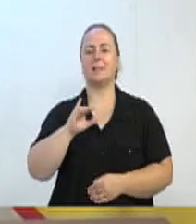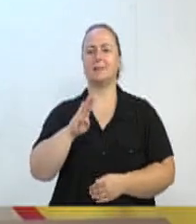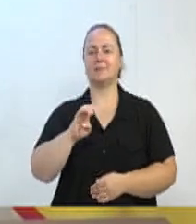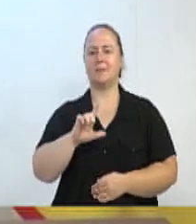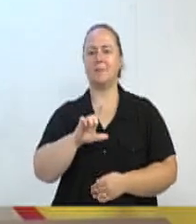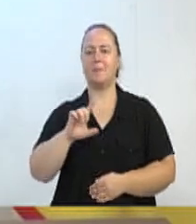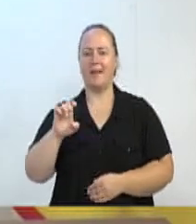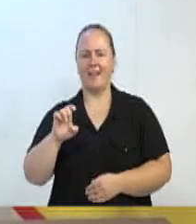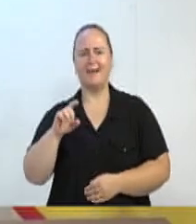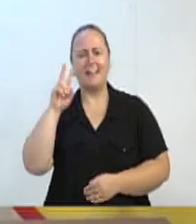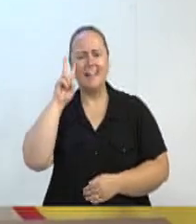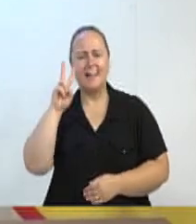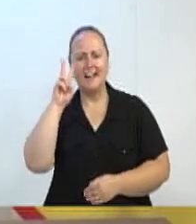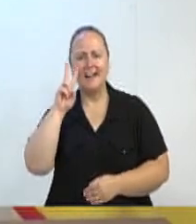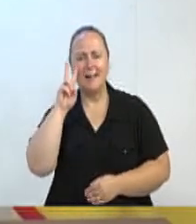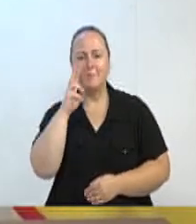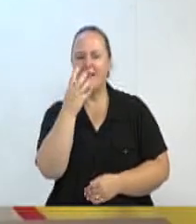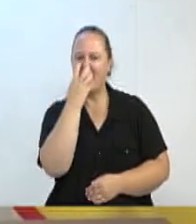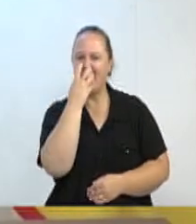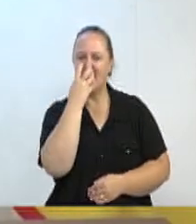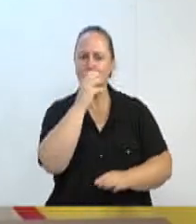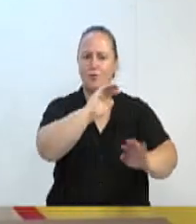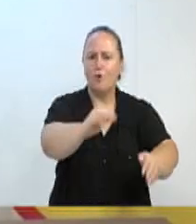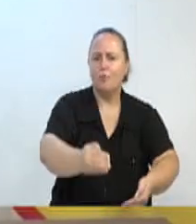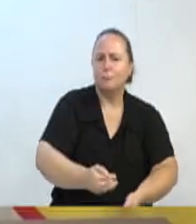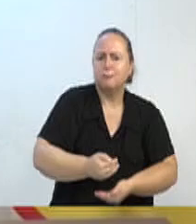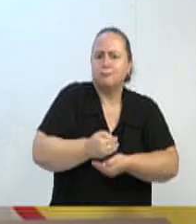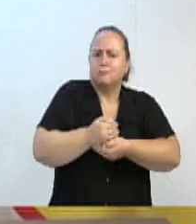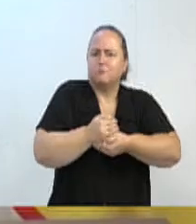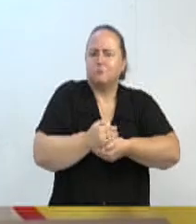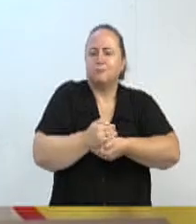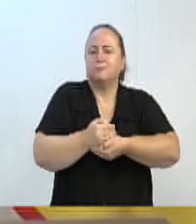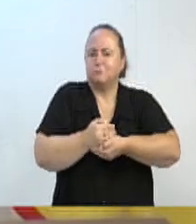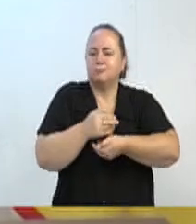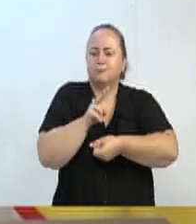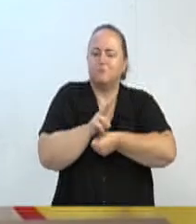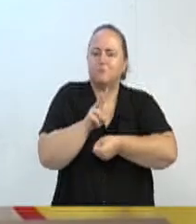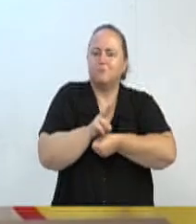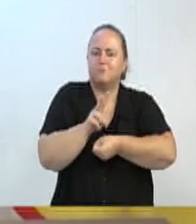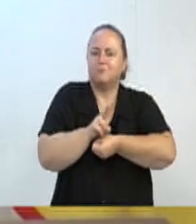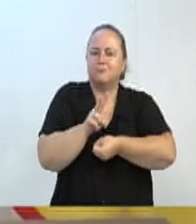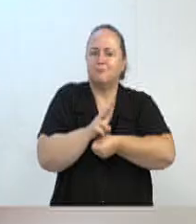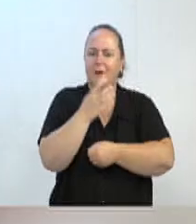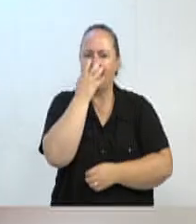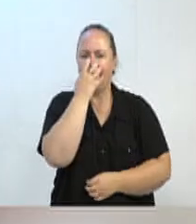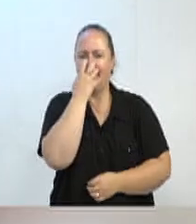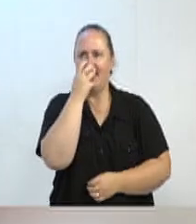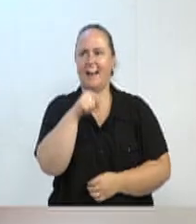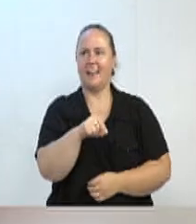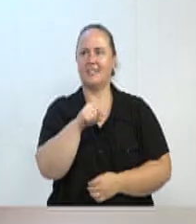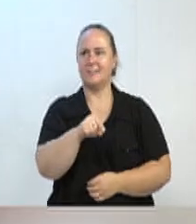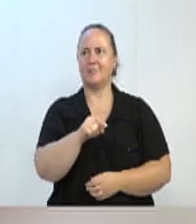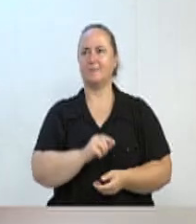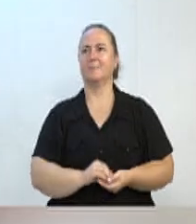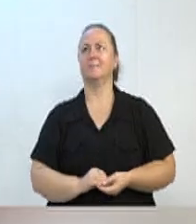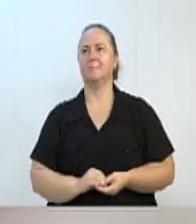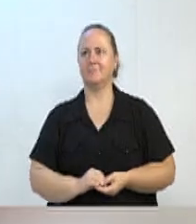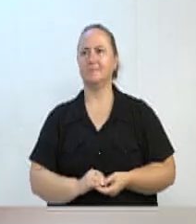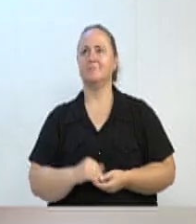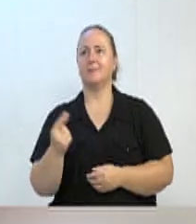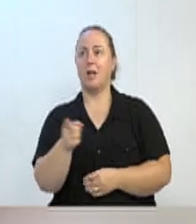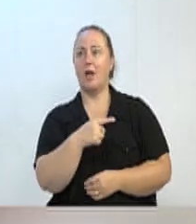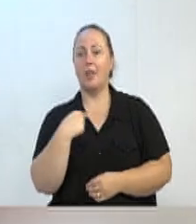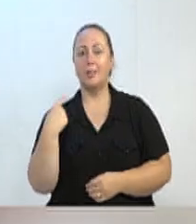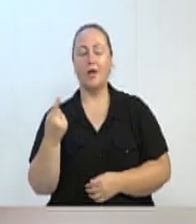tão bonito em relação ao cachorro que resolveu adotar e ficar na verdade é como cão algo que